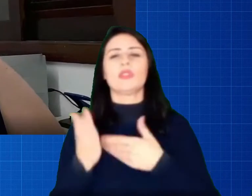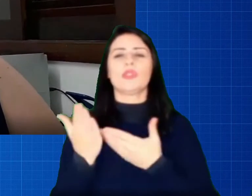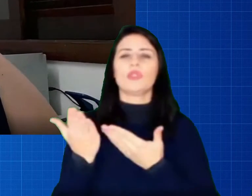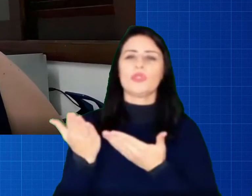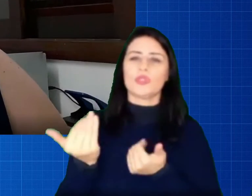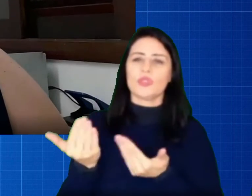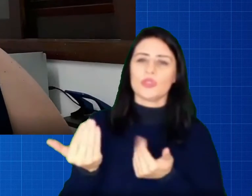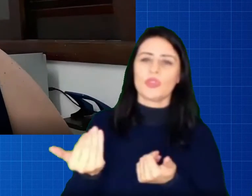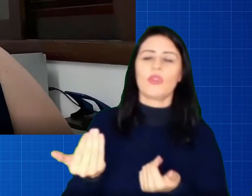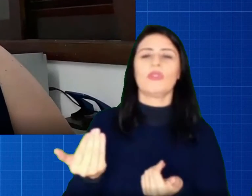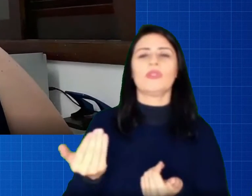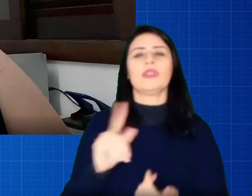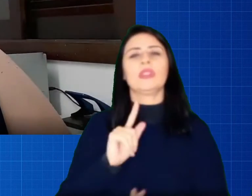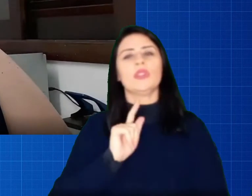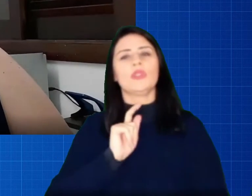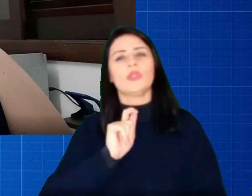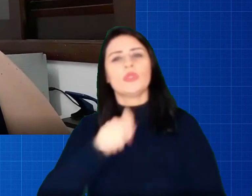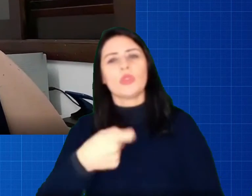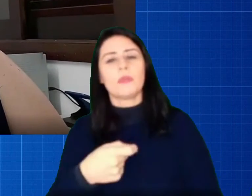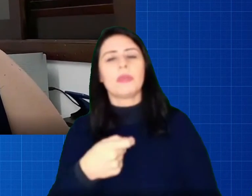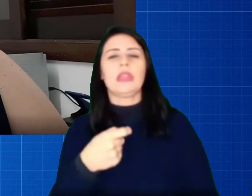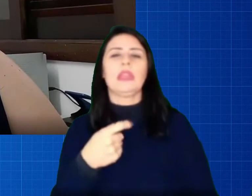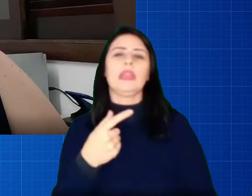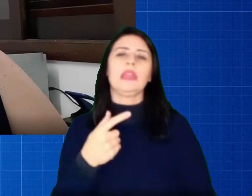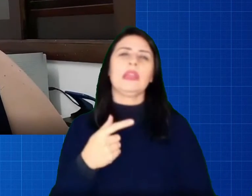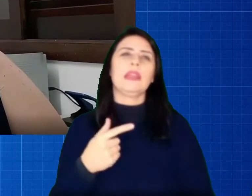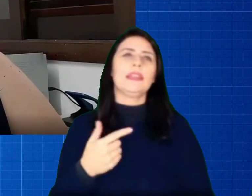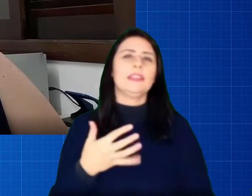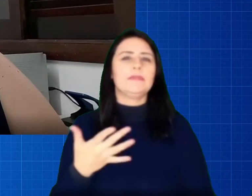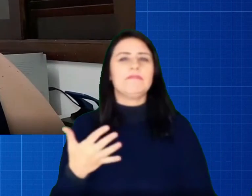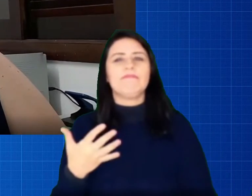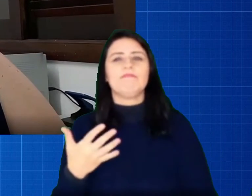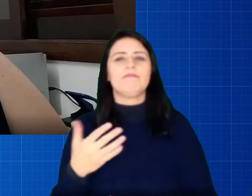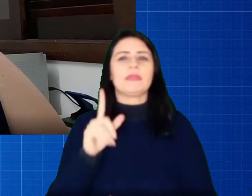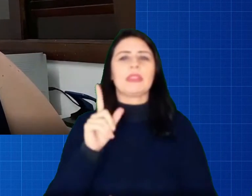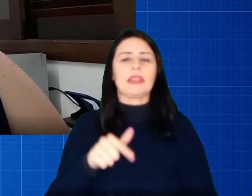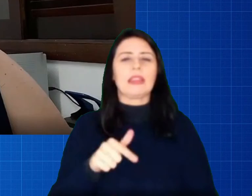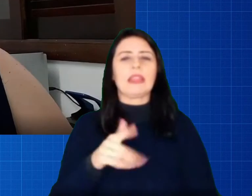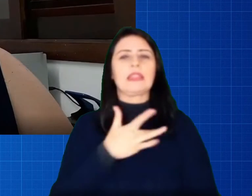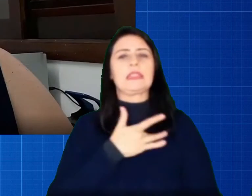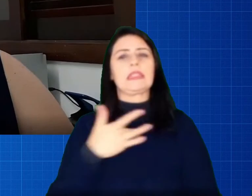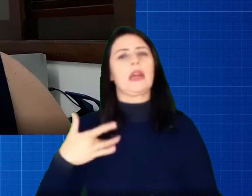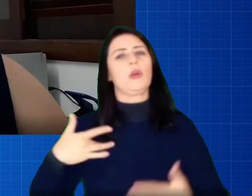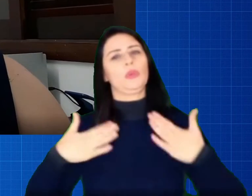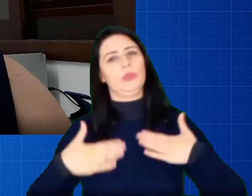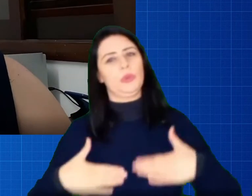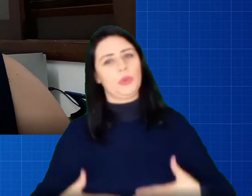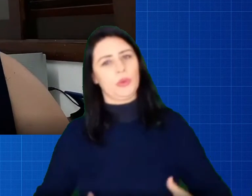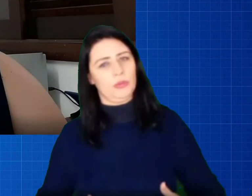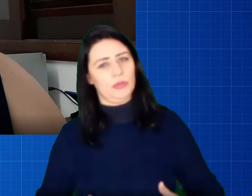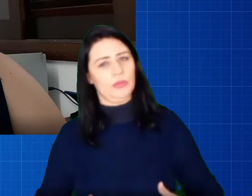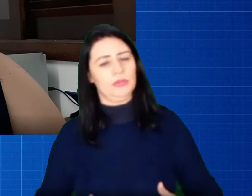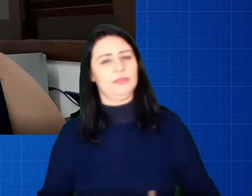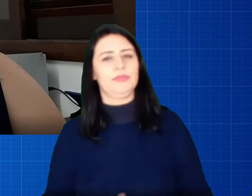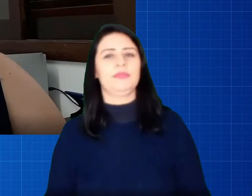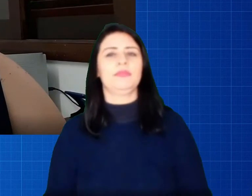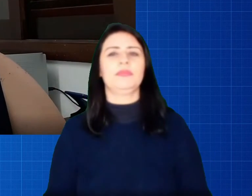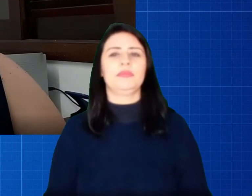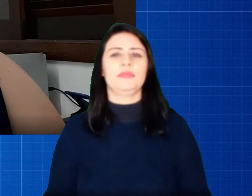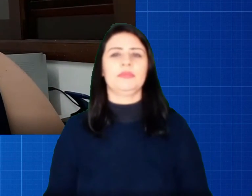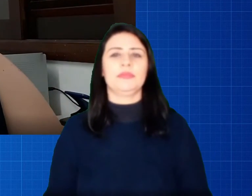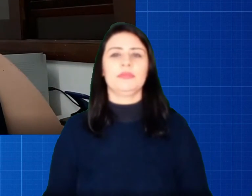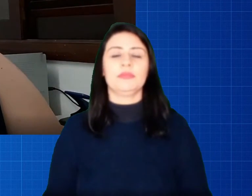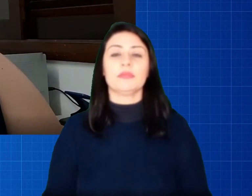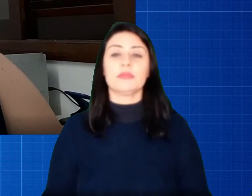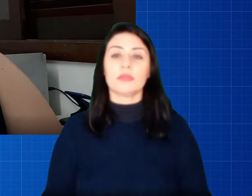sexualidade, a gente precisava conversar com esses jovens sobre o próprio a